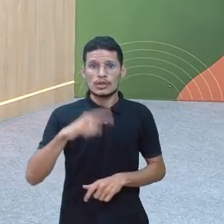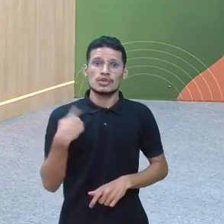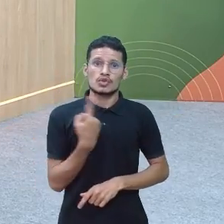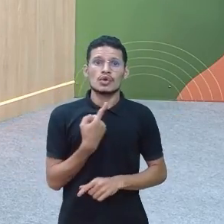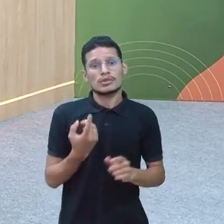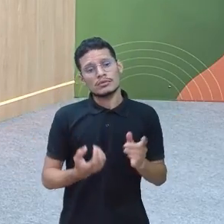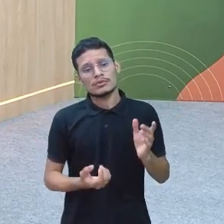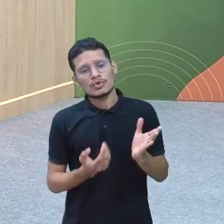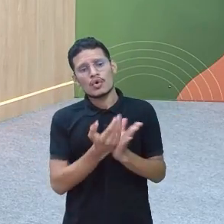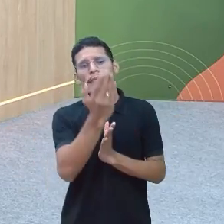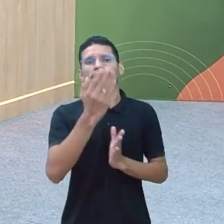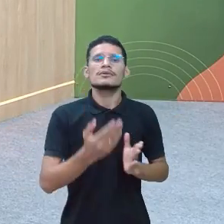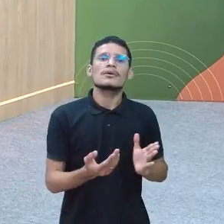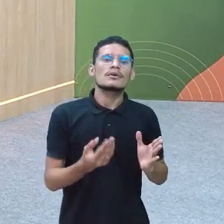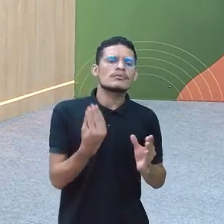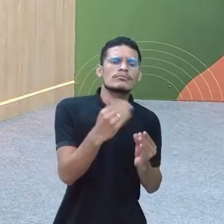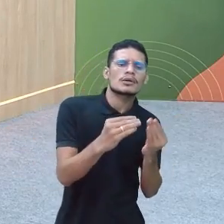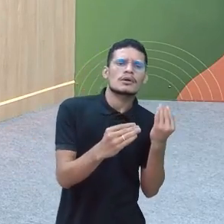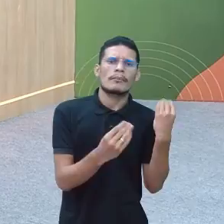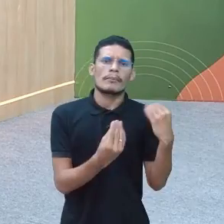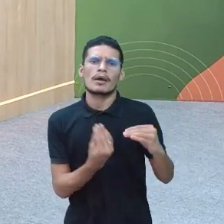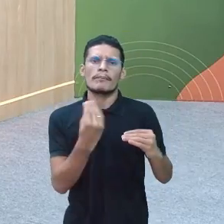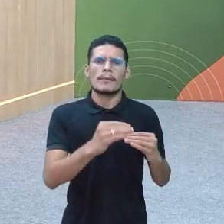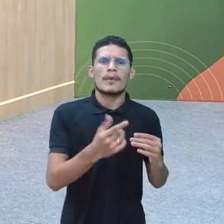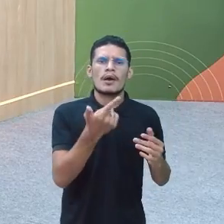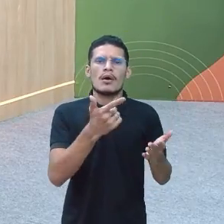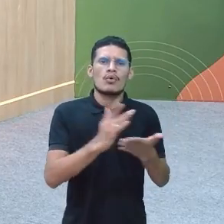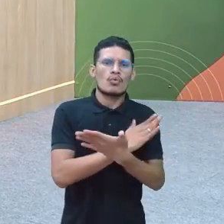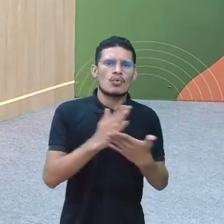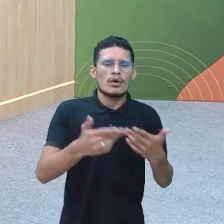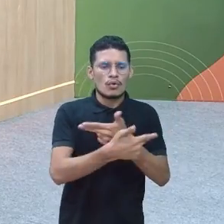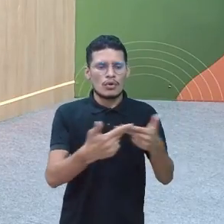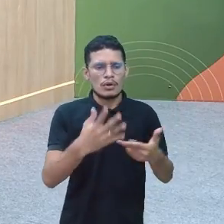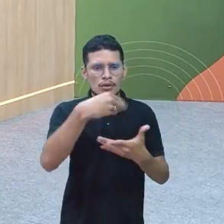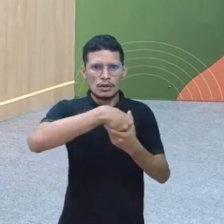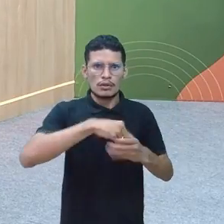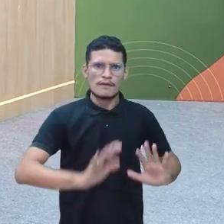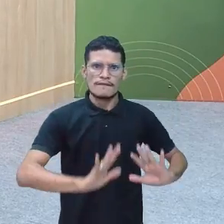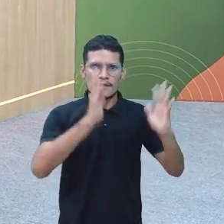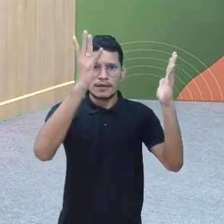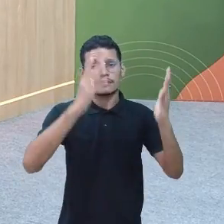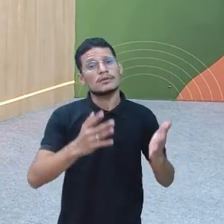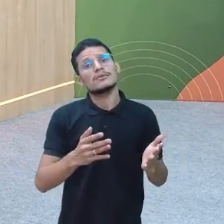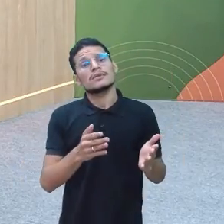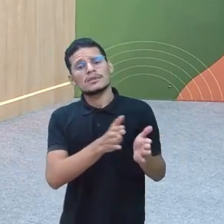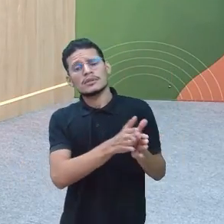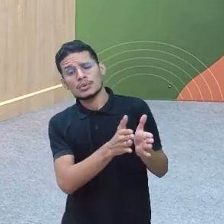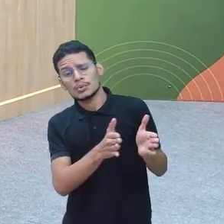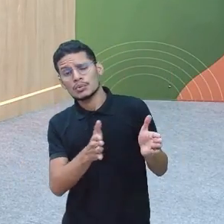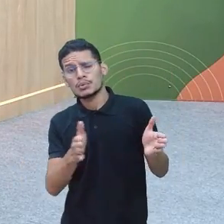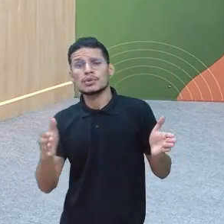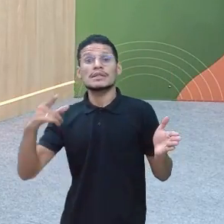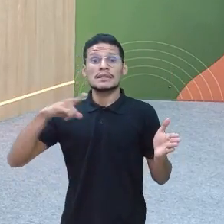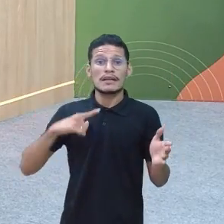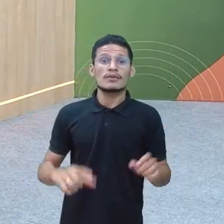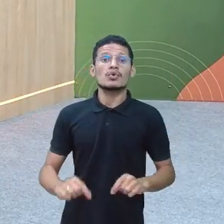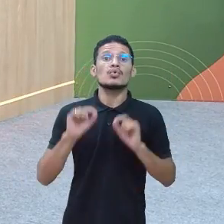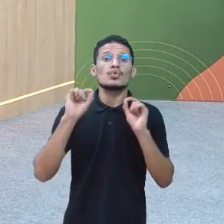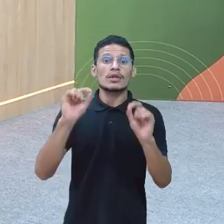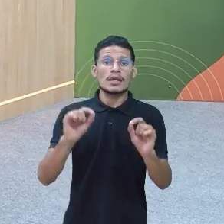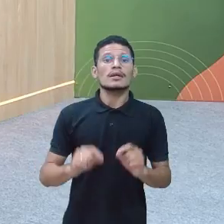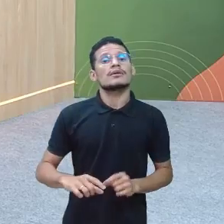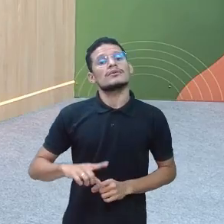começa e coloca alguns elementos dessa manifestação, e aí, com o passar do tempo, ela vira